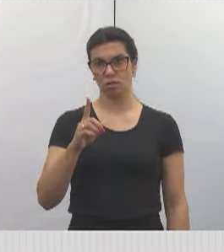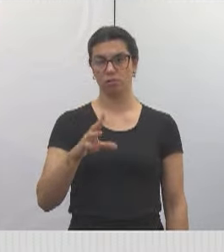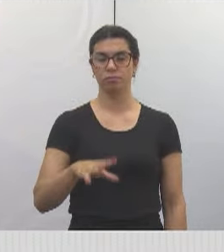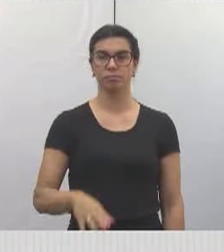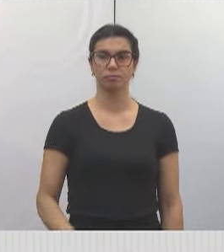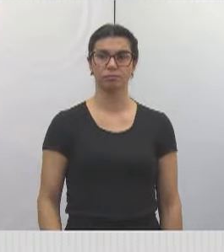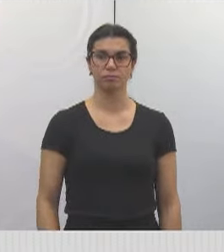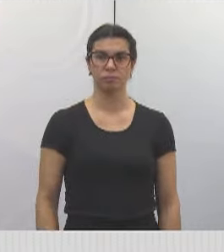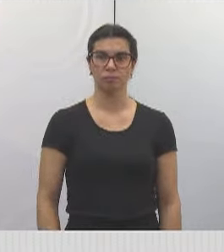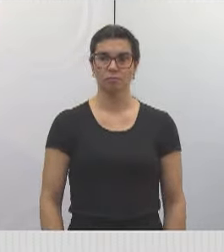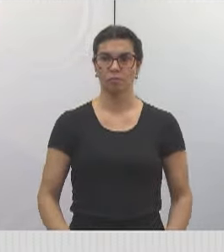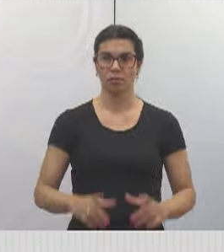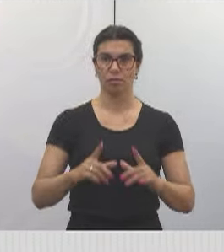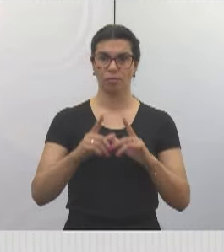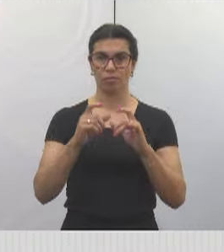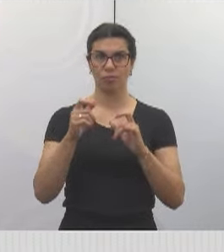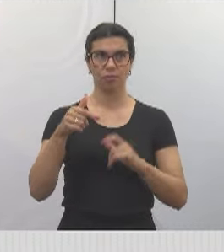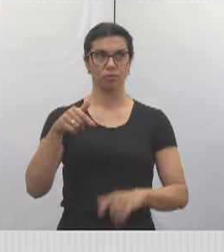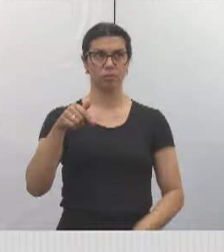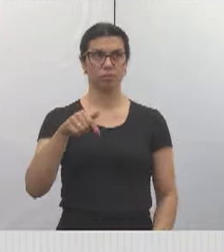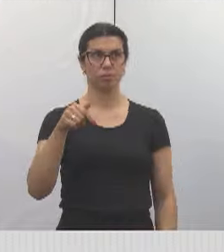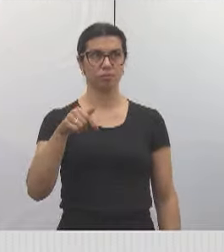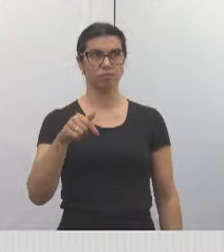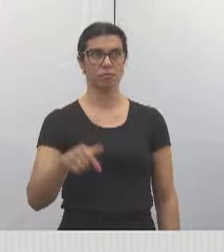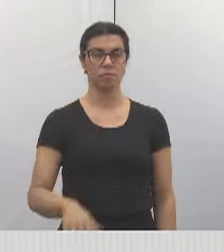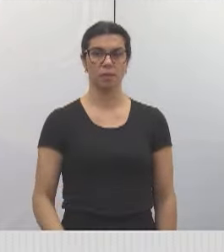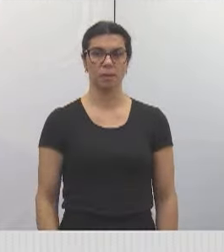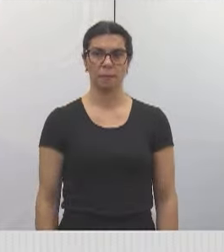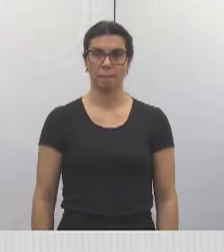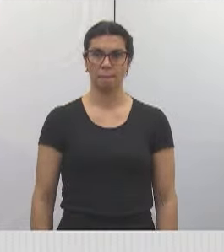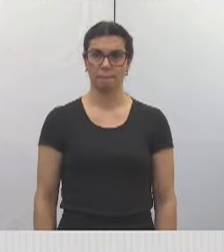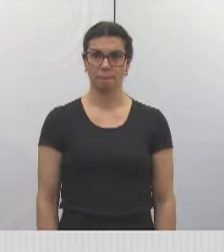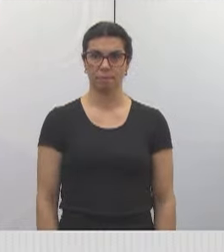Deus. A foto 7.